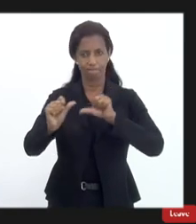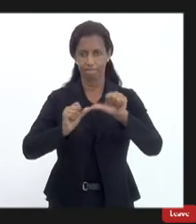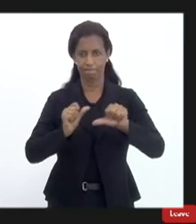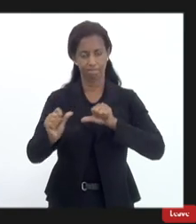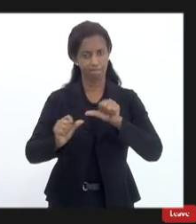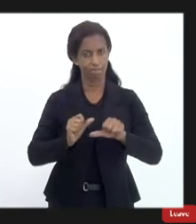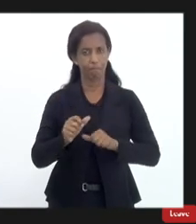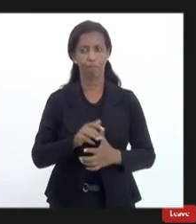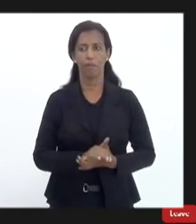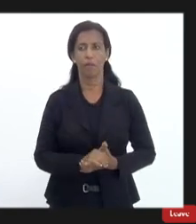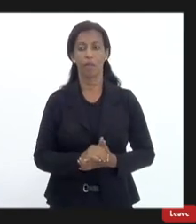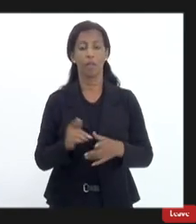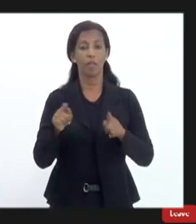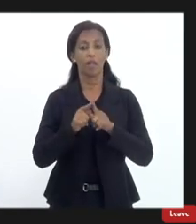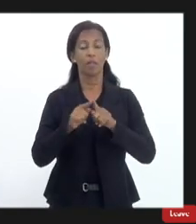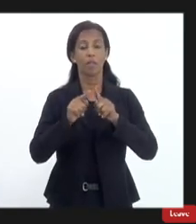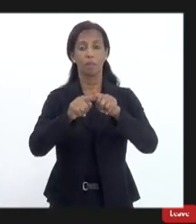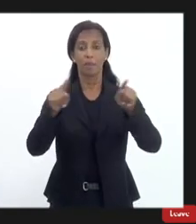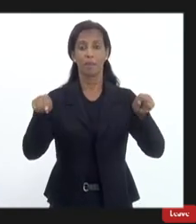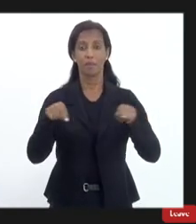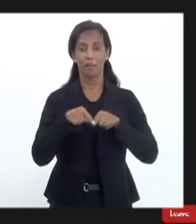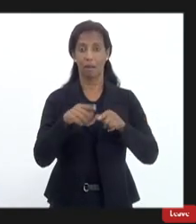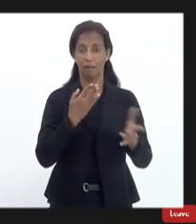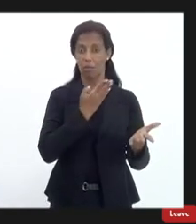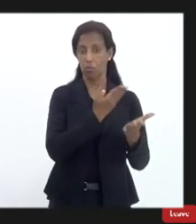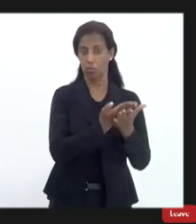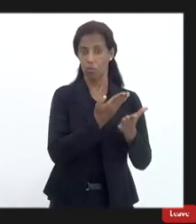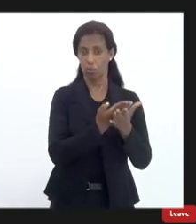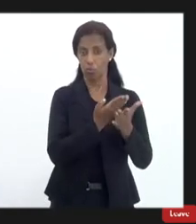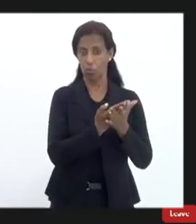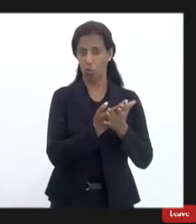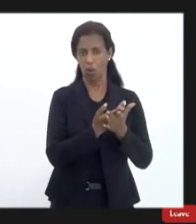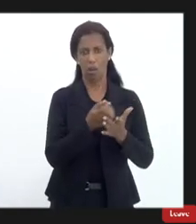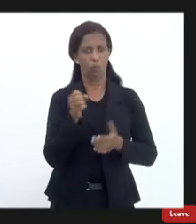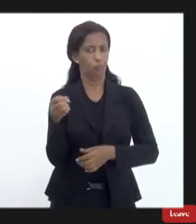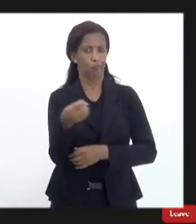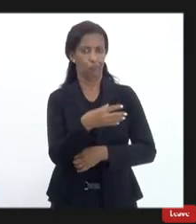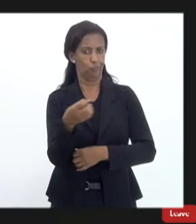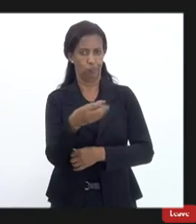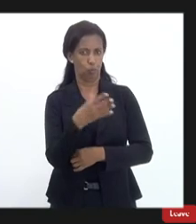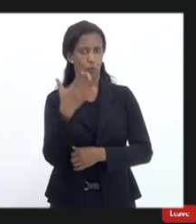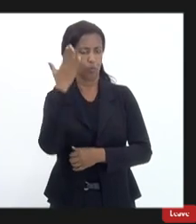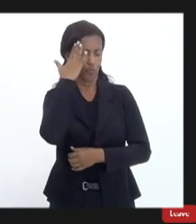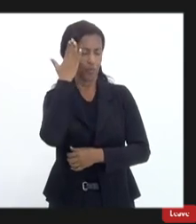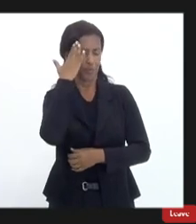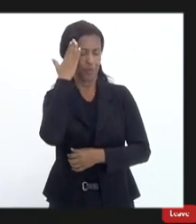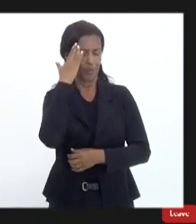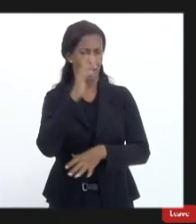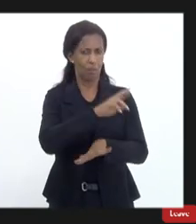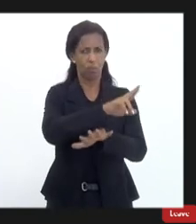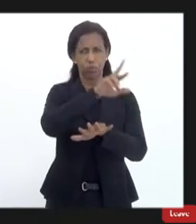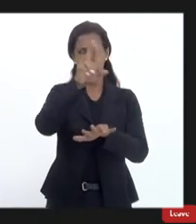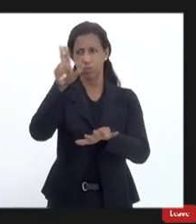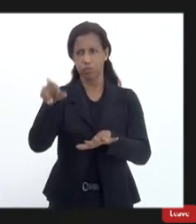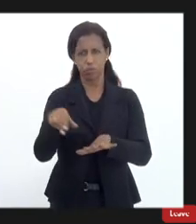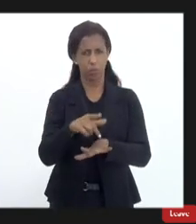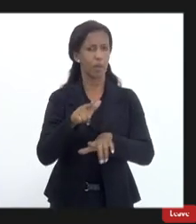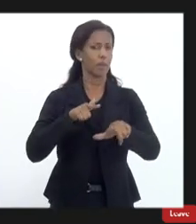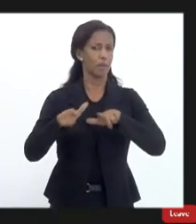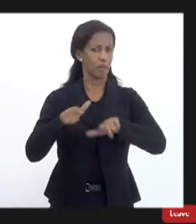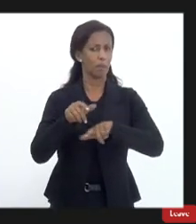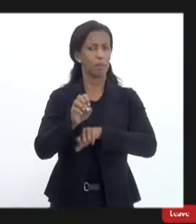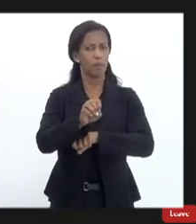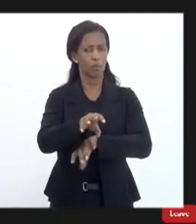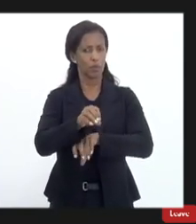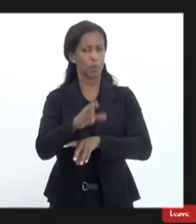E as condições das escolas, né, eu acho que isso não é uma novidade para tantos sujeitos que estão aqui nessa audiência, né, que trabalham com